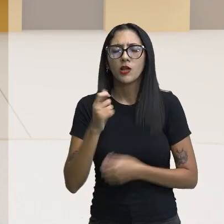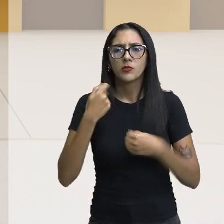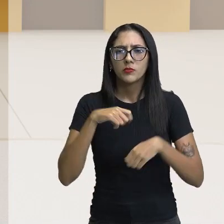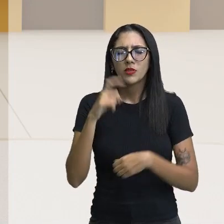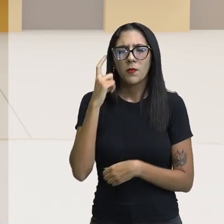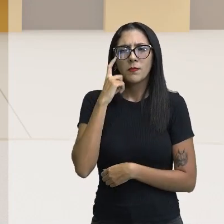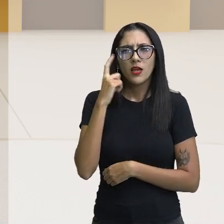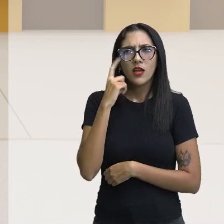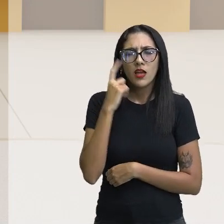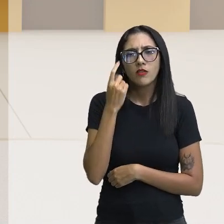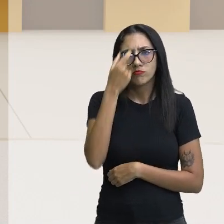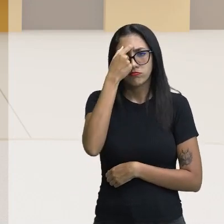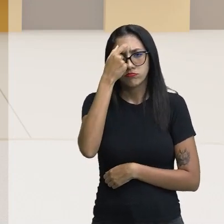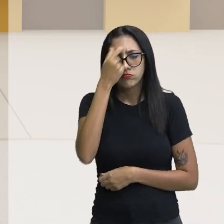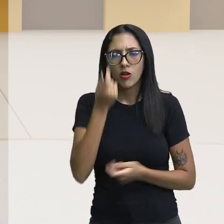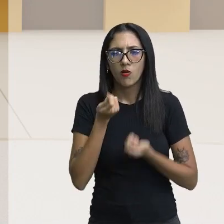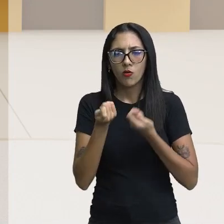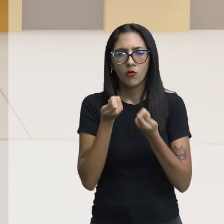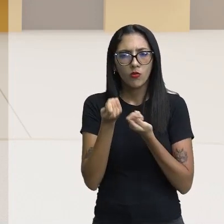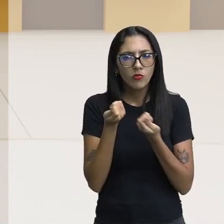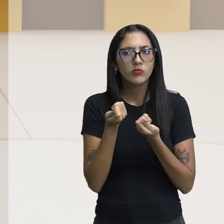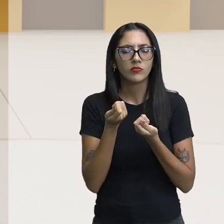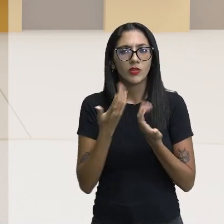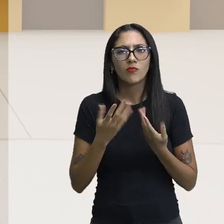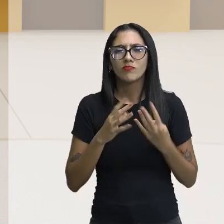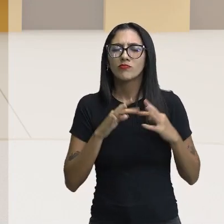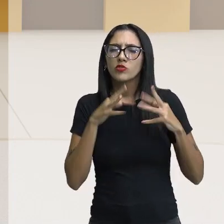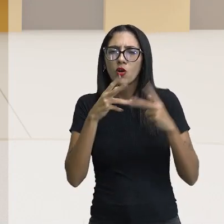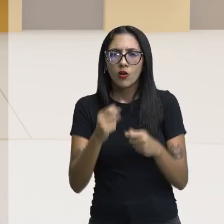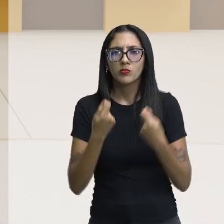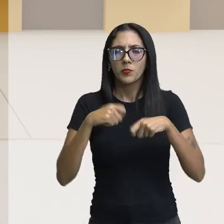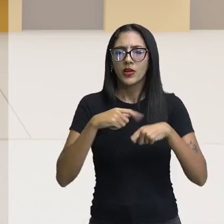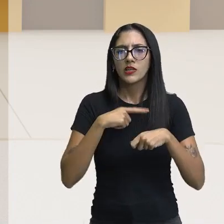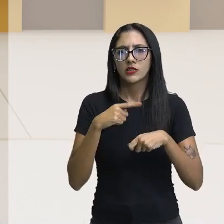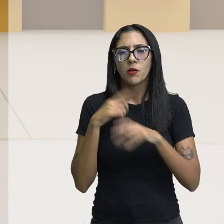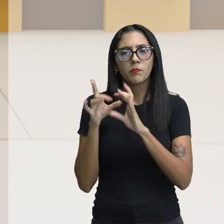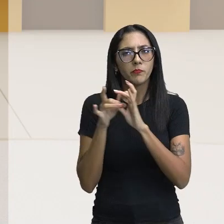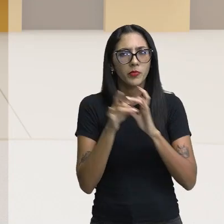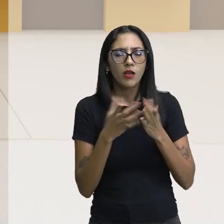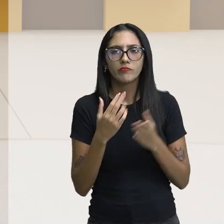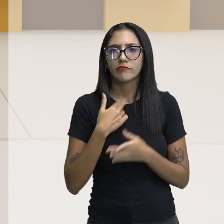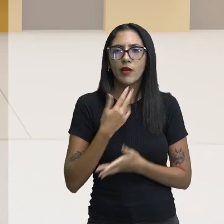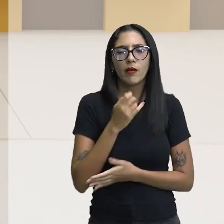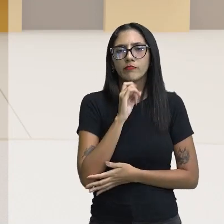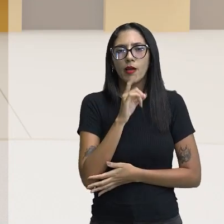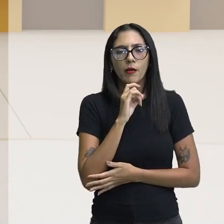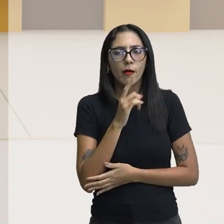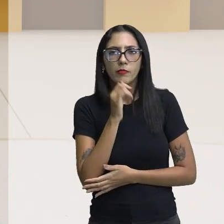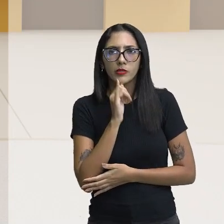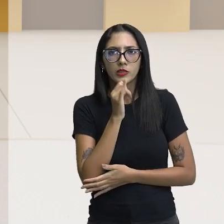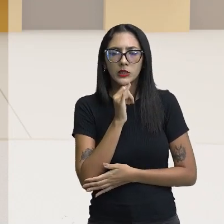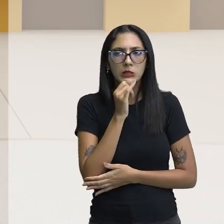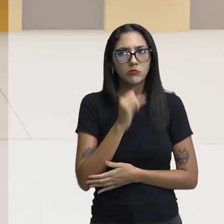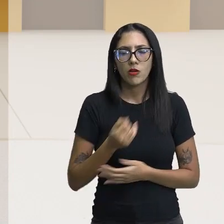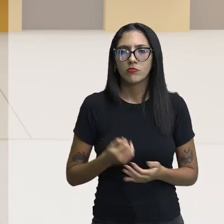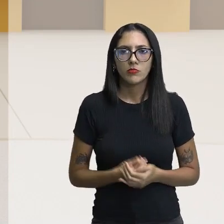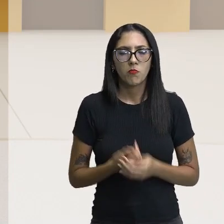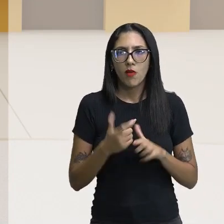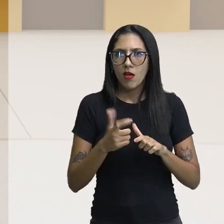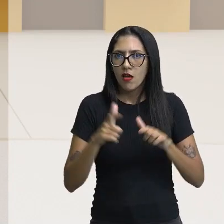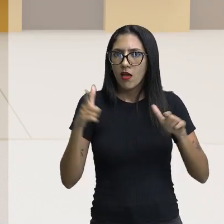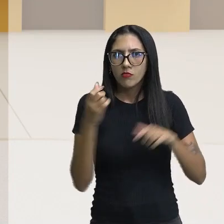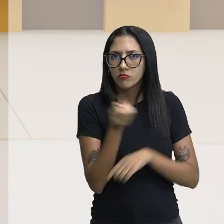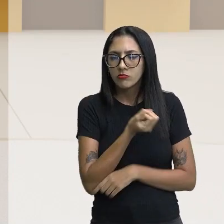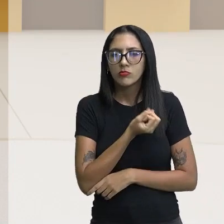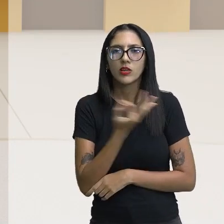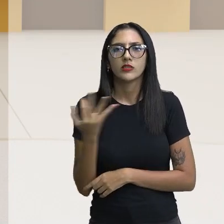o consumo excessivo. Então, tudo é equilíbrio, né? A gente não pode consumir excessivamente. Então, olha só que